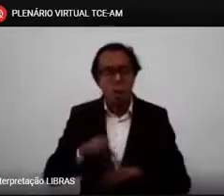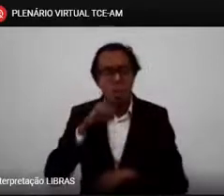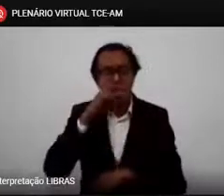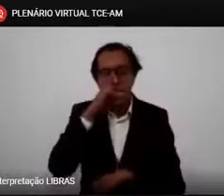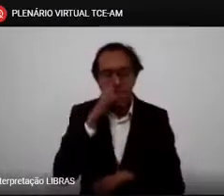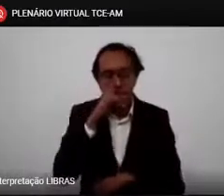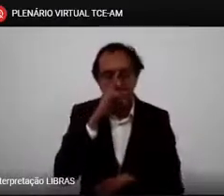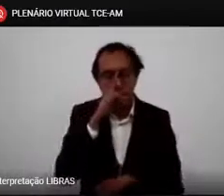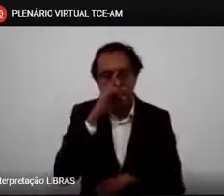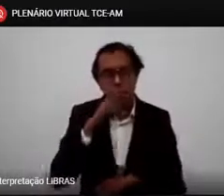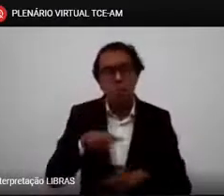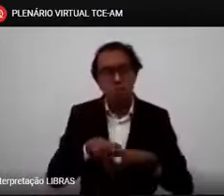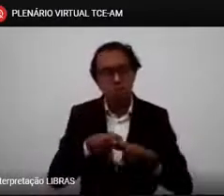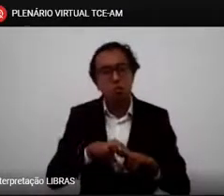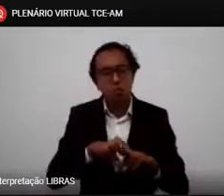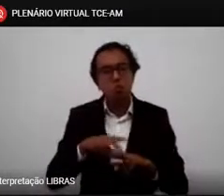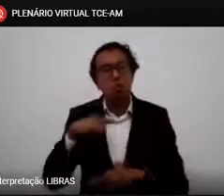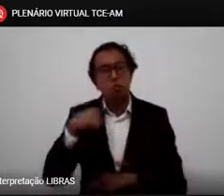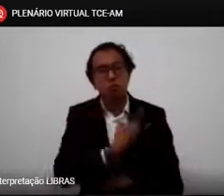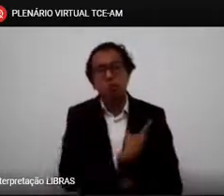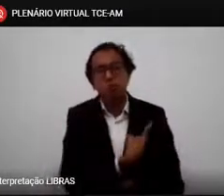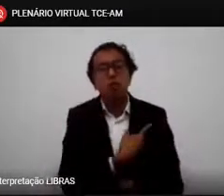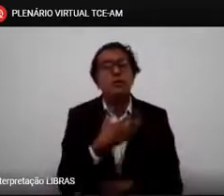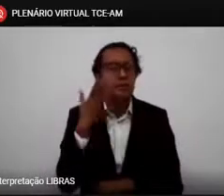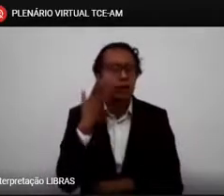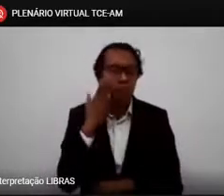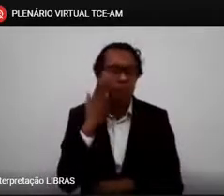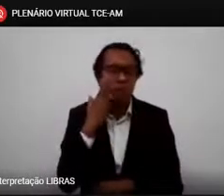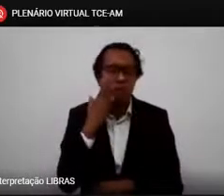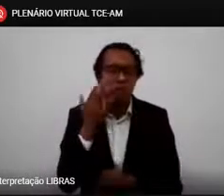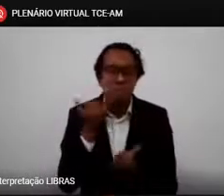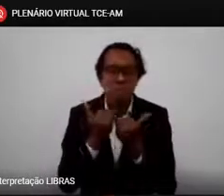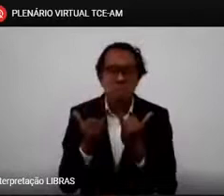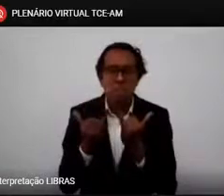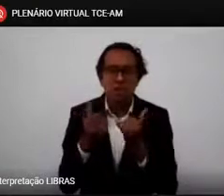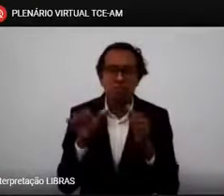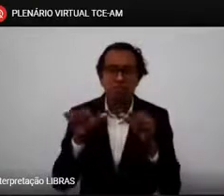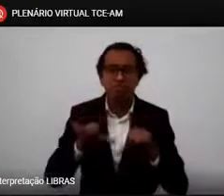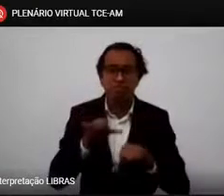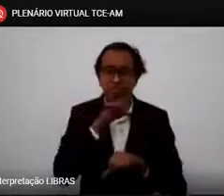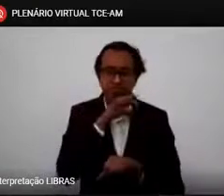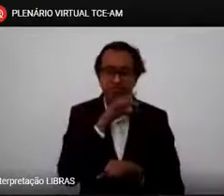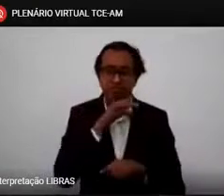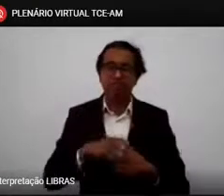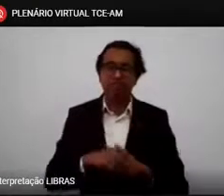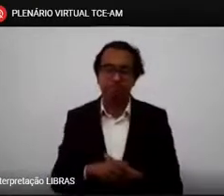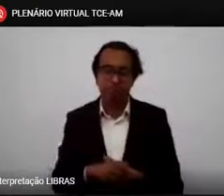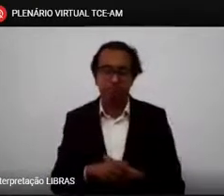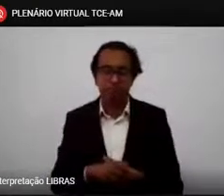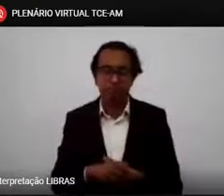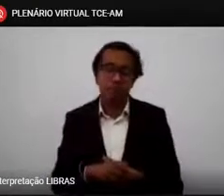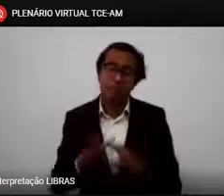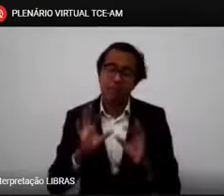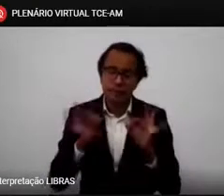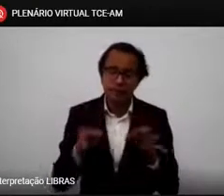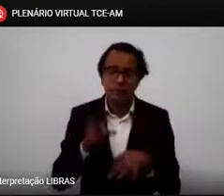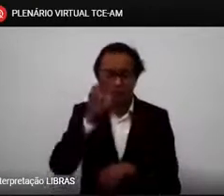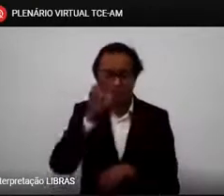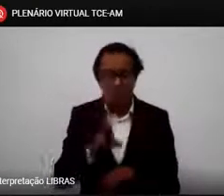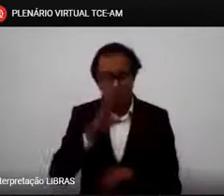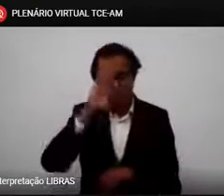nós julgamos que a floresta está muito próximo de um ponto de não retorno. É lógico que a razão